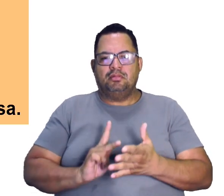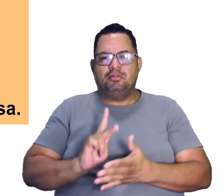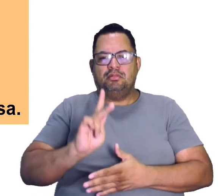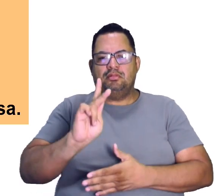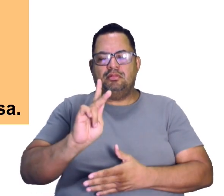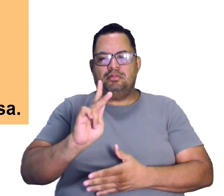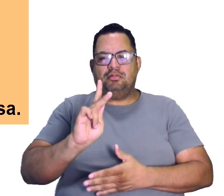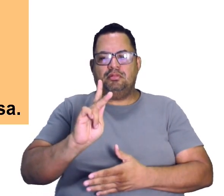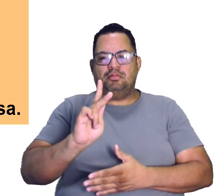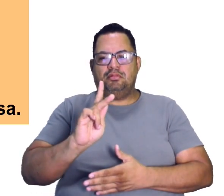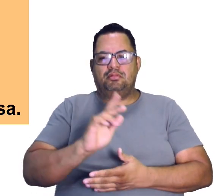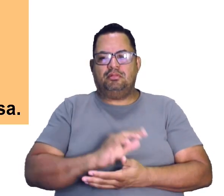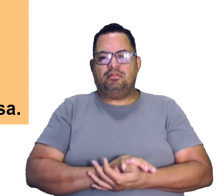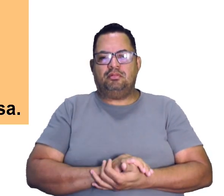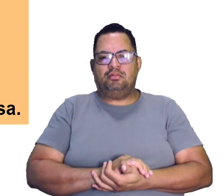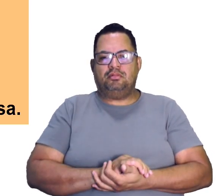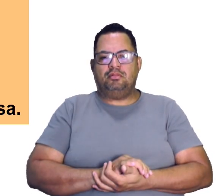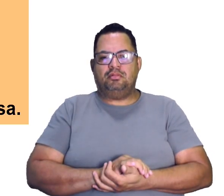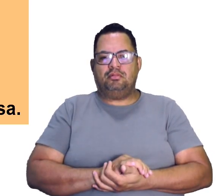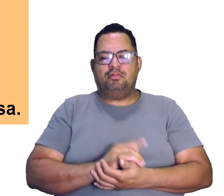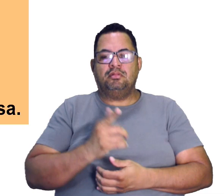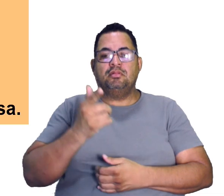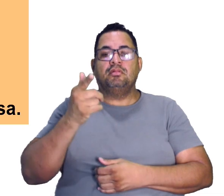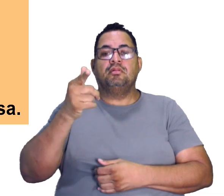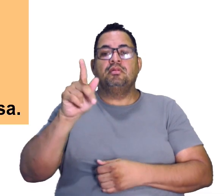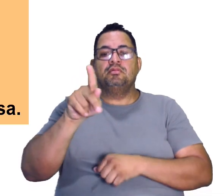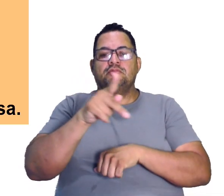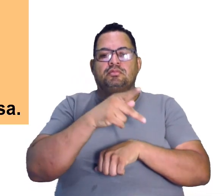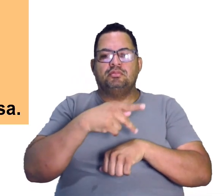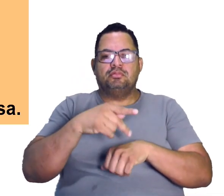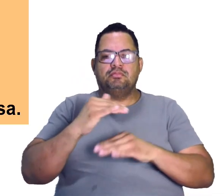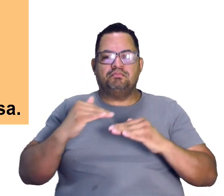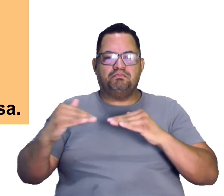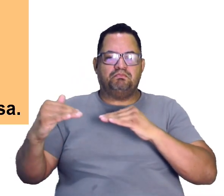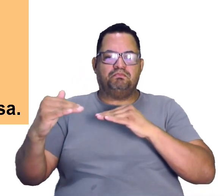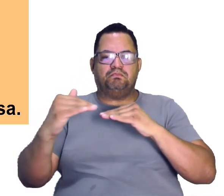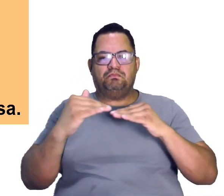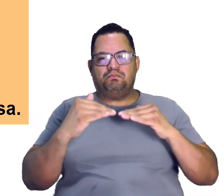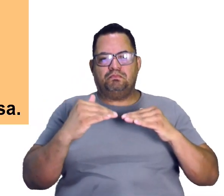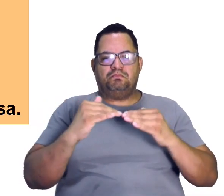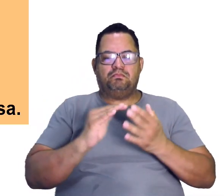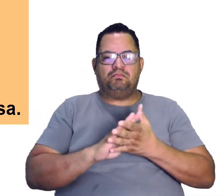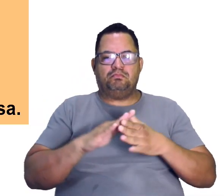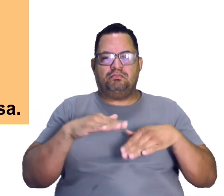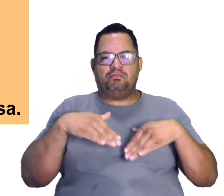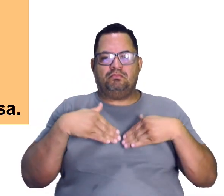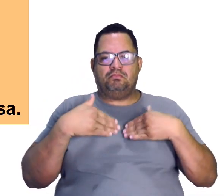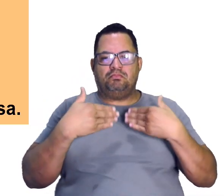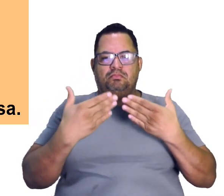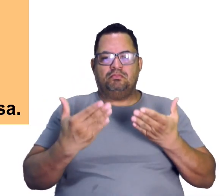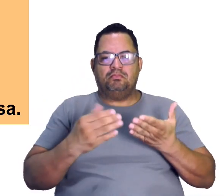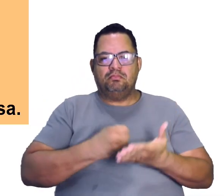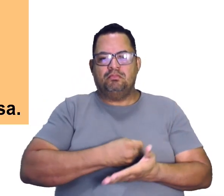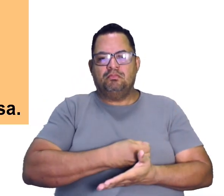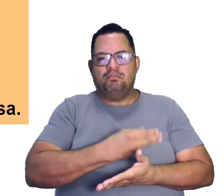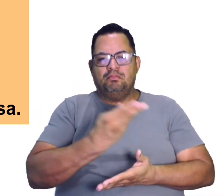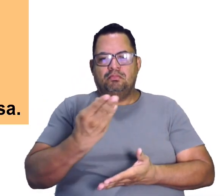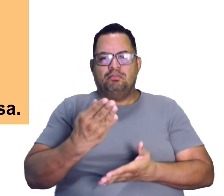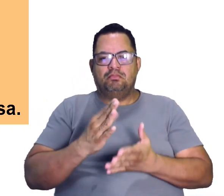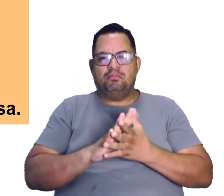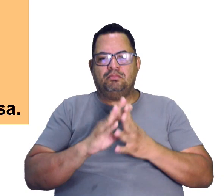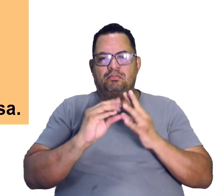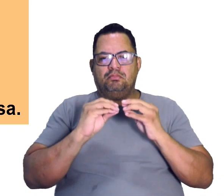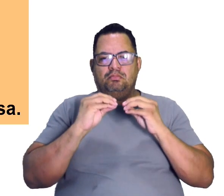Kelvin, ela é a internacionalmente padronizada. Quando se fala quantidade de